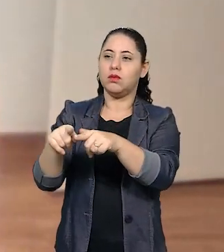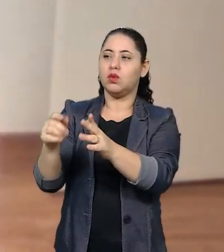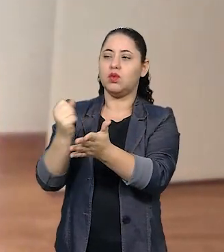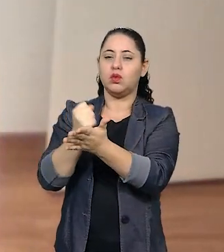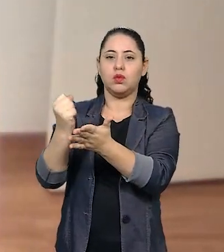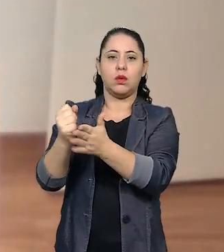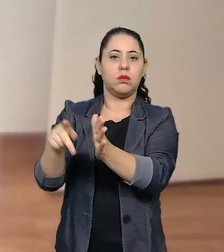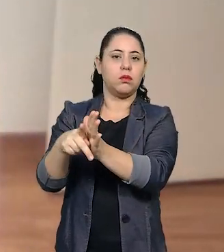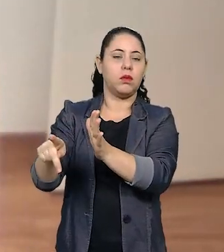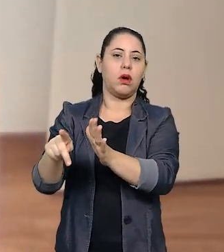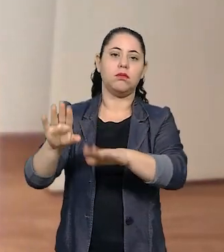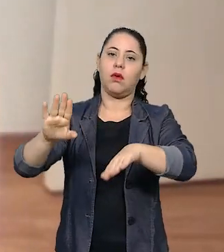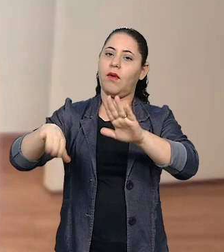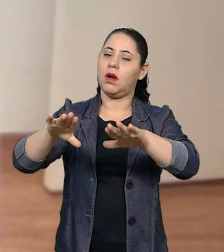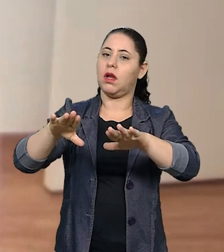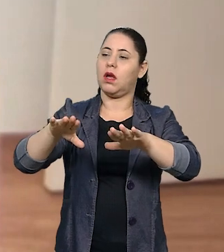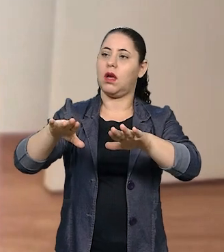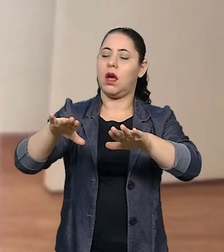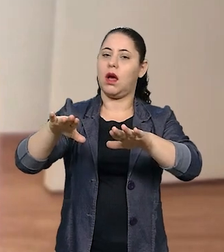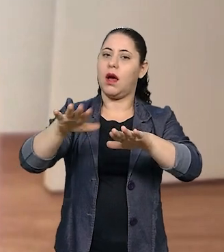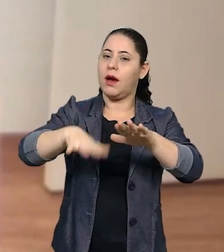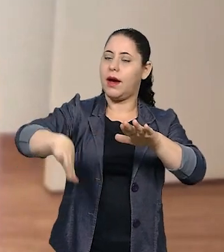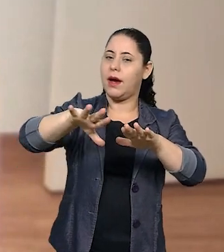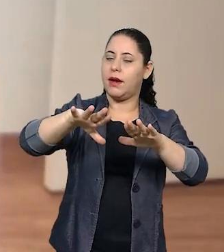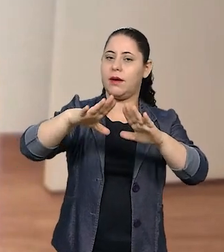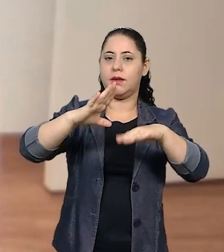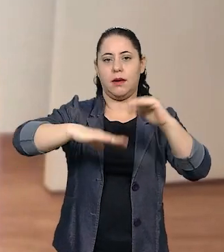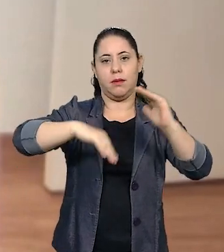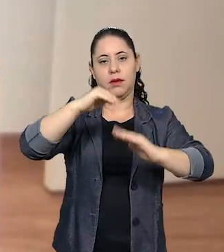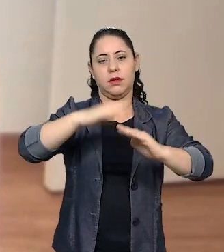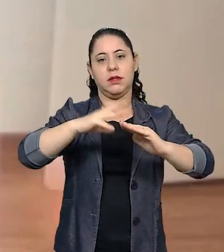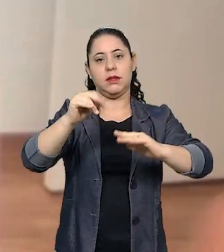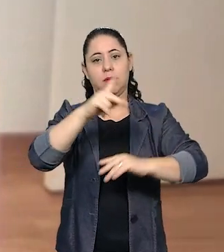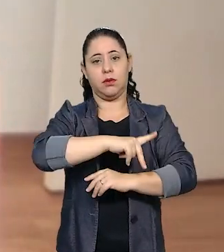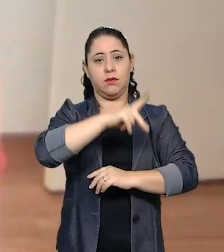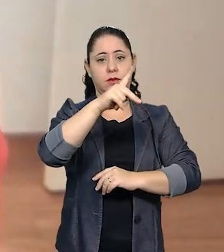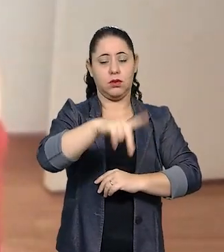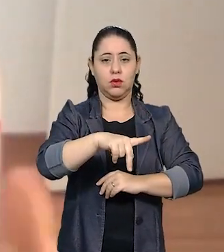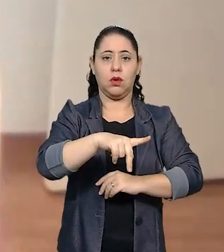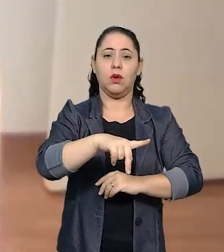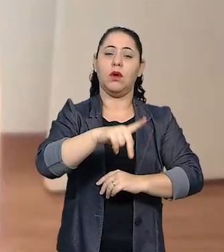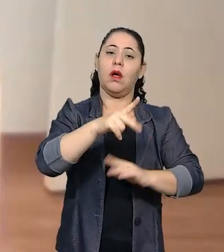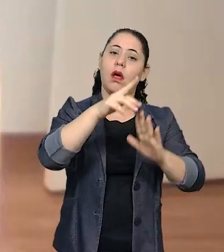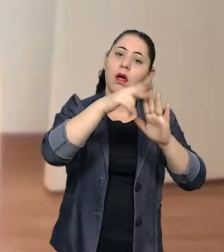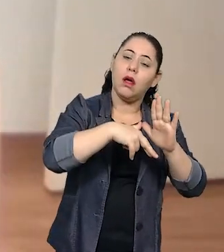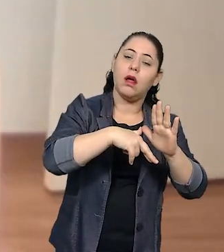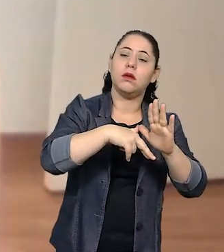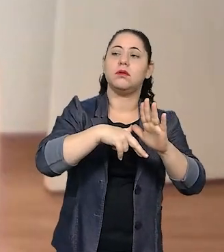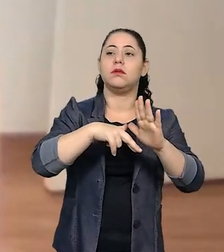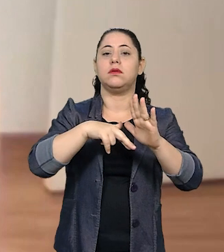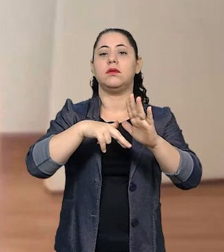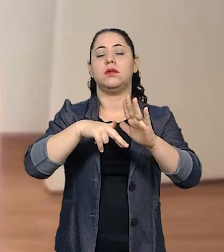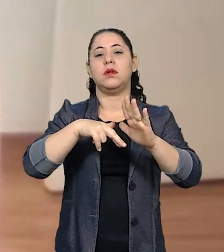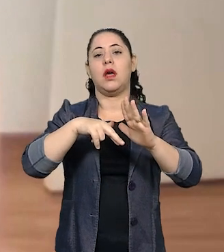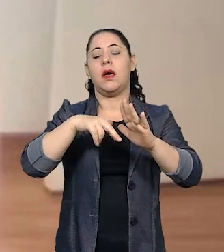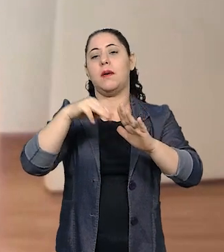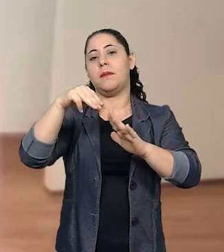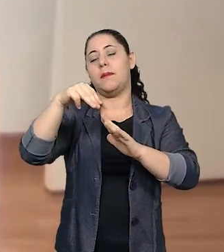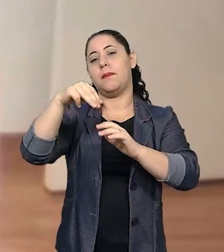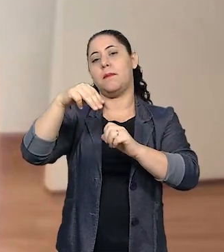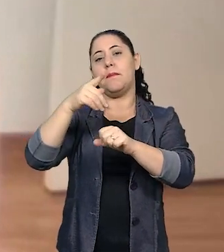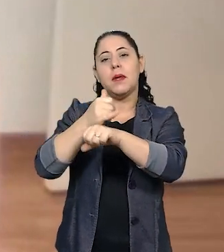muito da regulação aplicável, porque além da CLT, a gente também tem as convenções coletivas de trabalho, que aí elas variam de acordo com